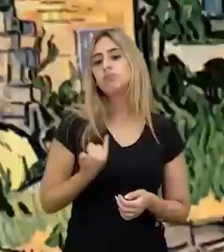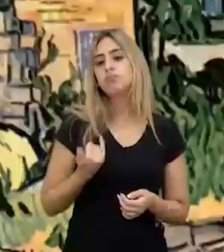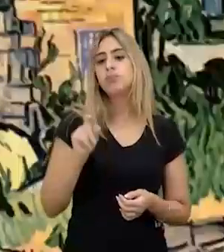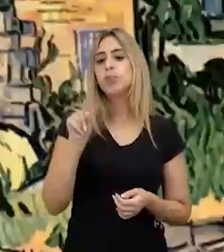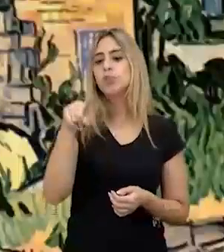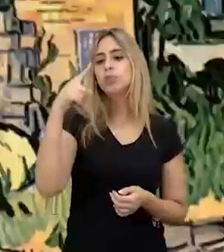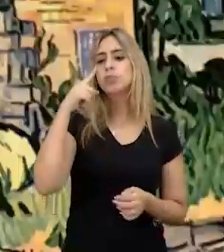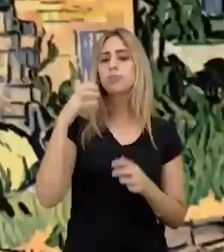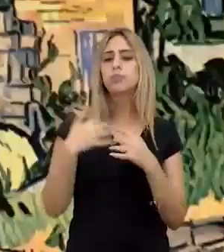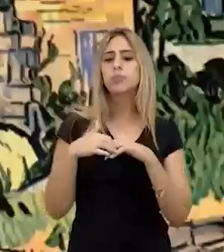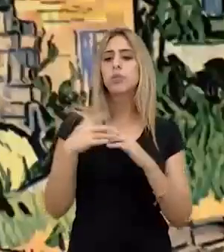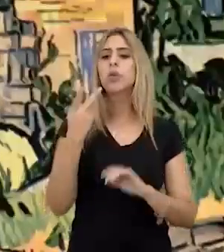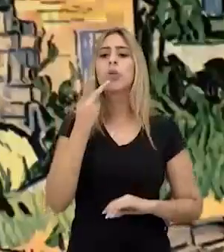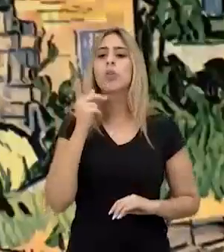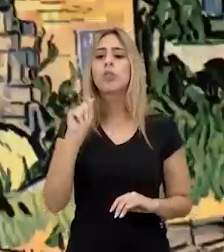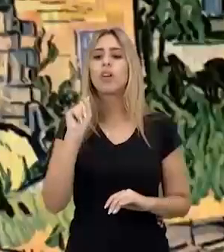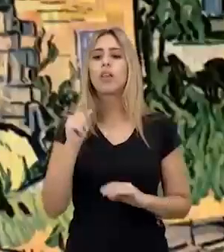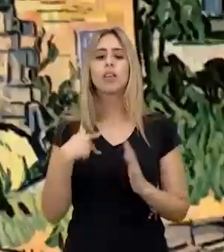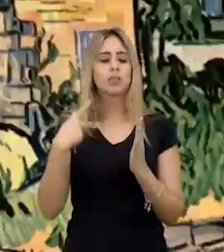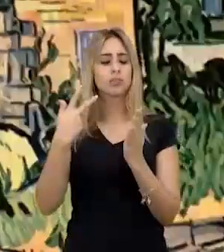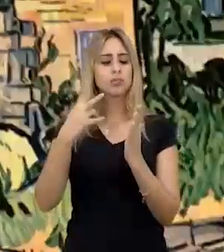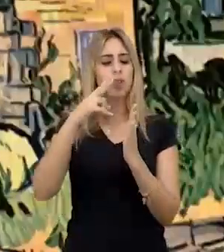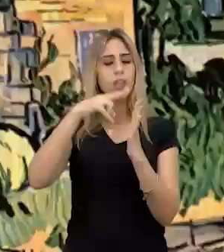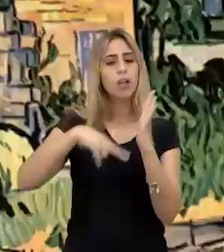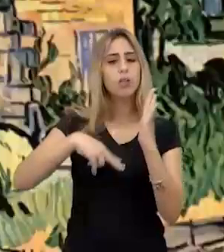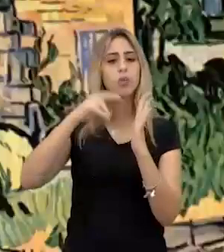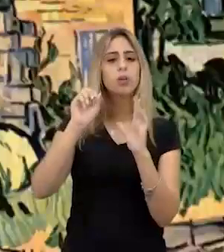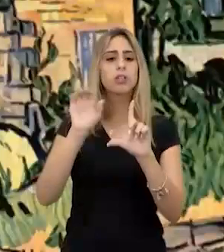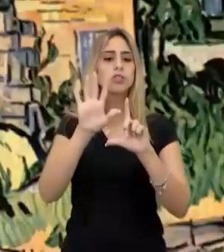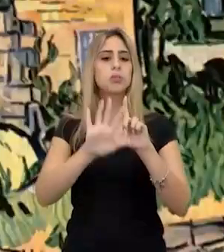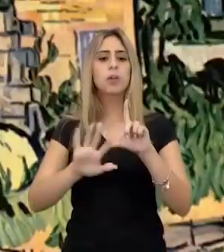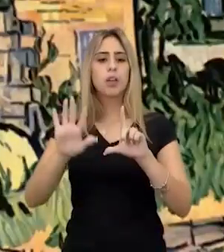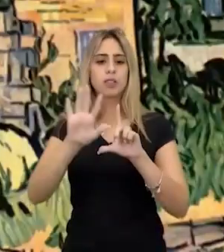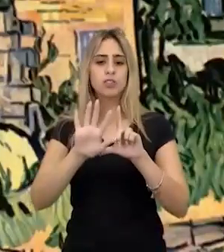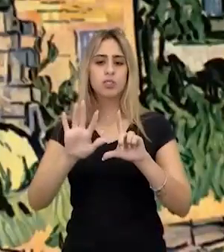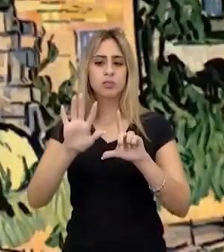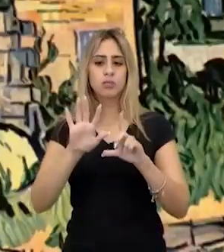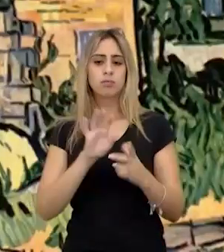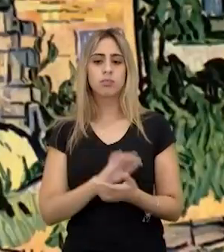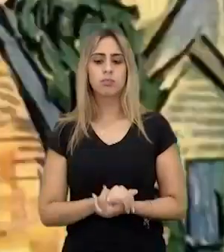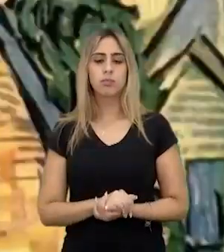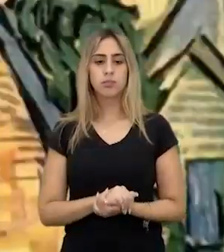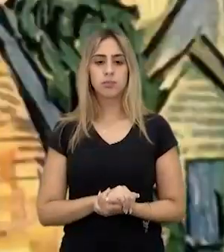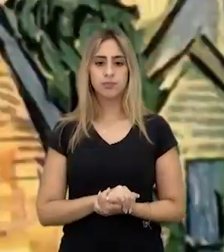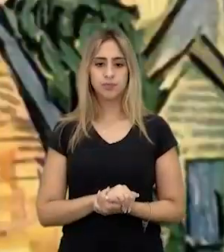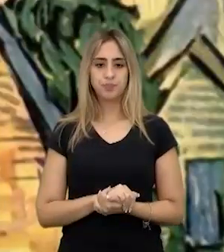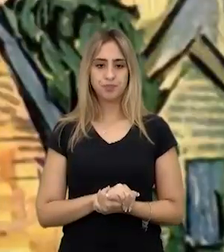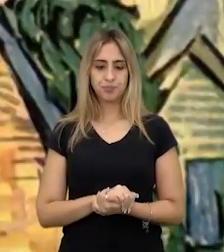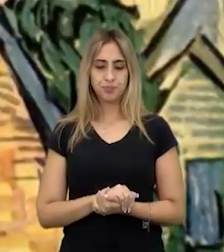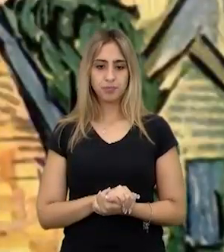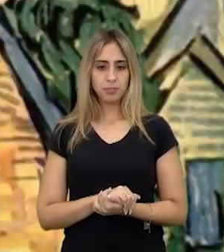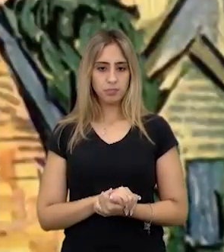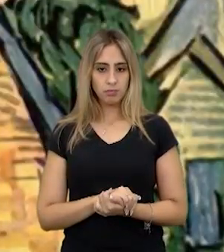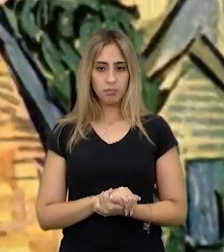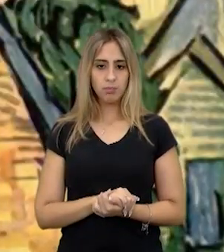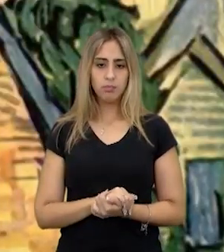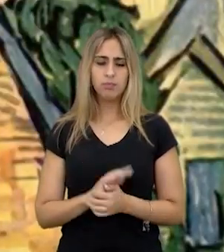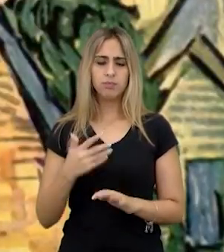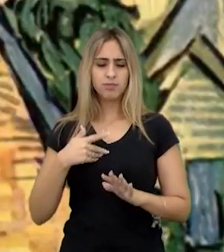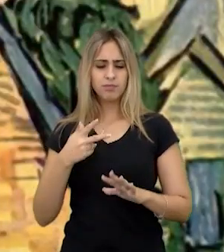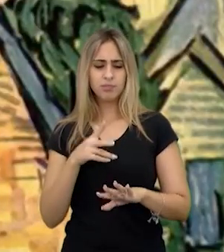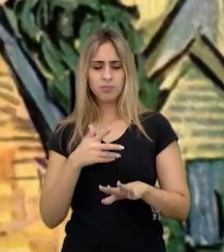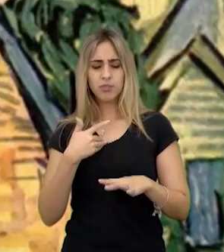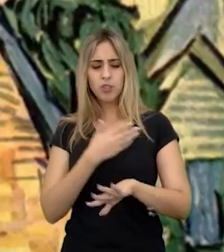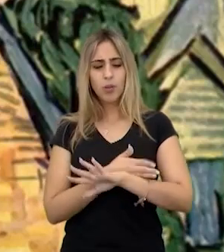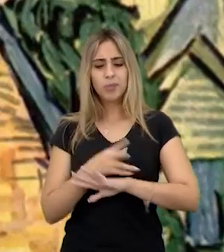pensa quando você fala aí de leitura de imagem? Leitura de imagem? Nossa, eu já começo claro, estou numa aula